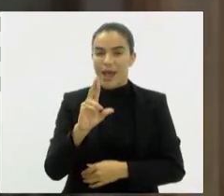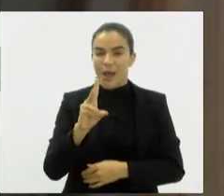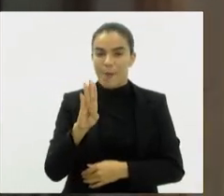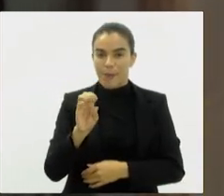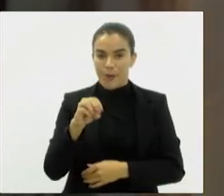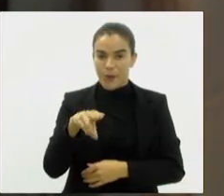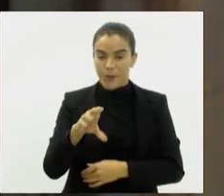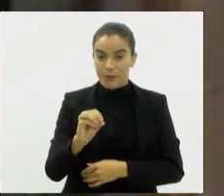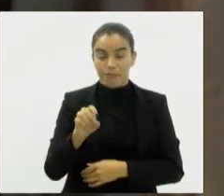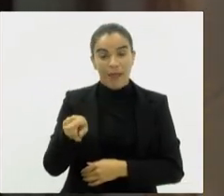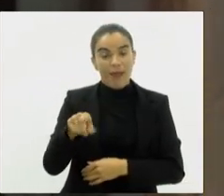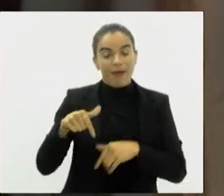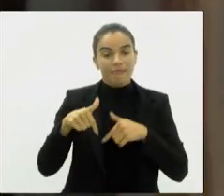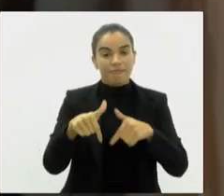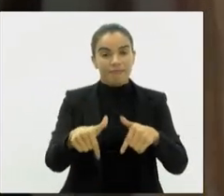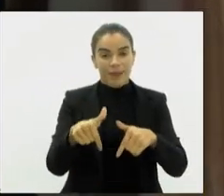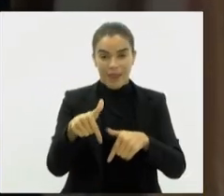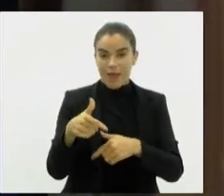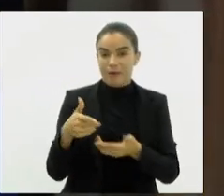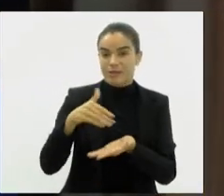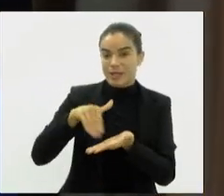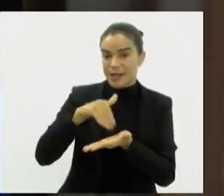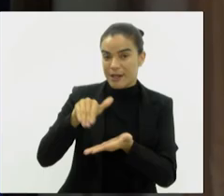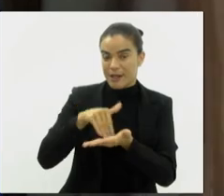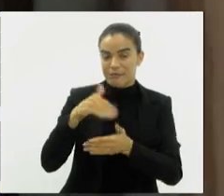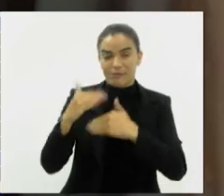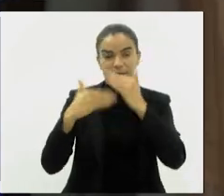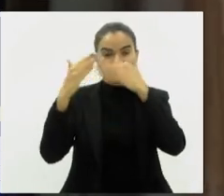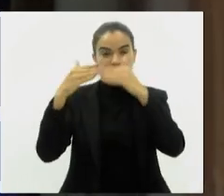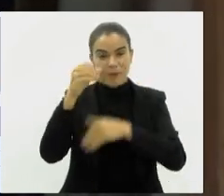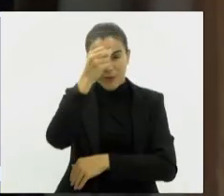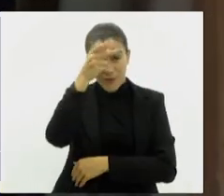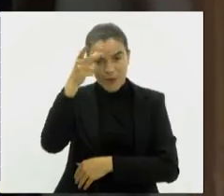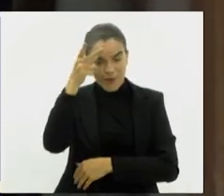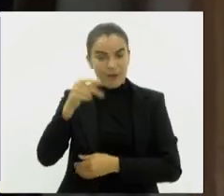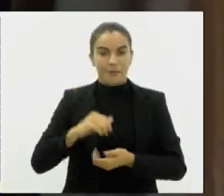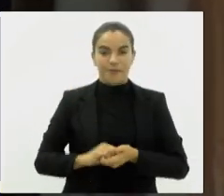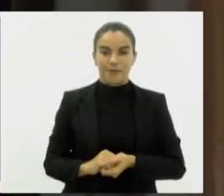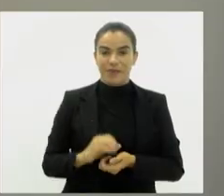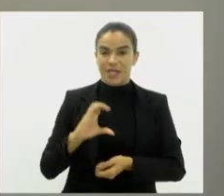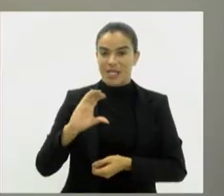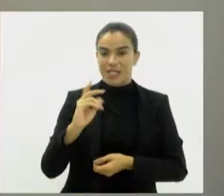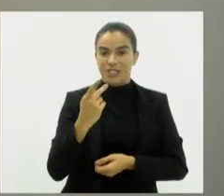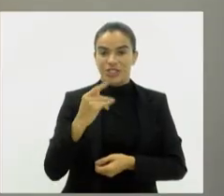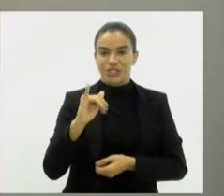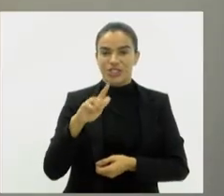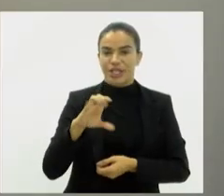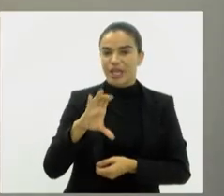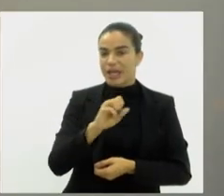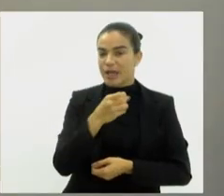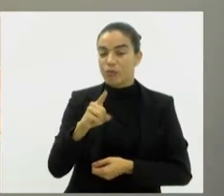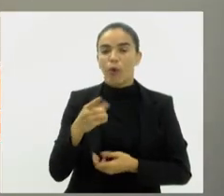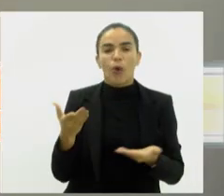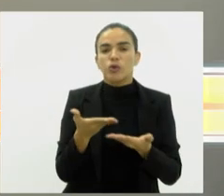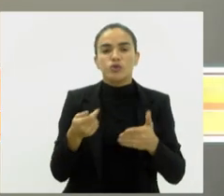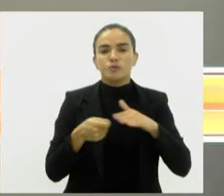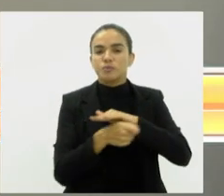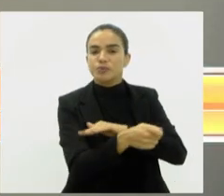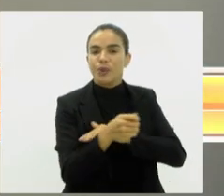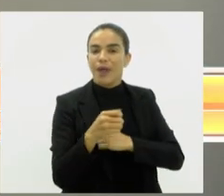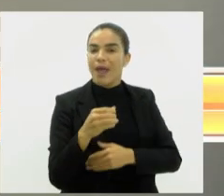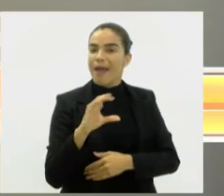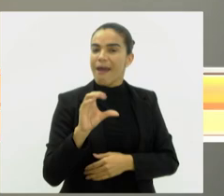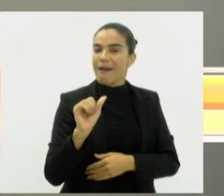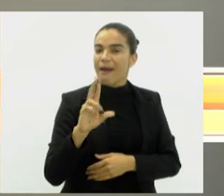iniciativa é o secretário municipal de Desenvolvimento Urbano e Econômico, Chicão Bulhões. Uma forma de financiar isso hoje é o crédito de